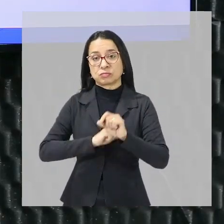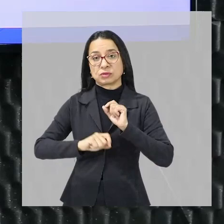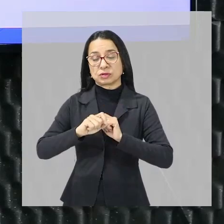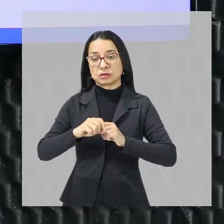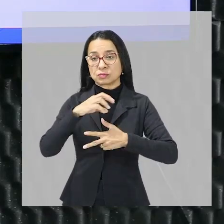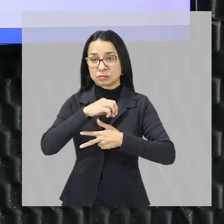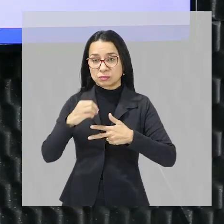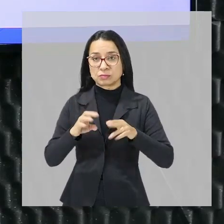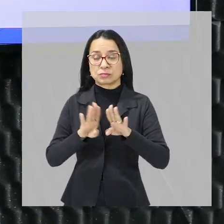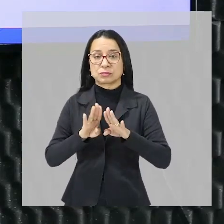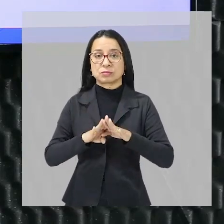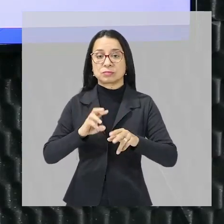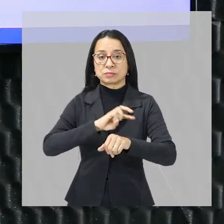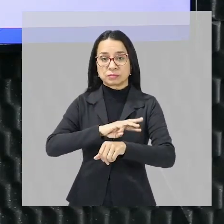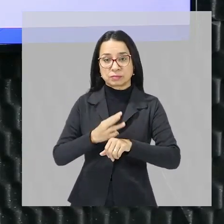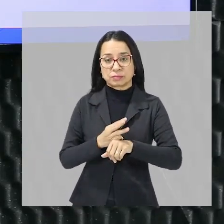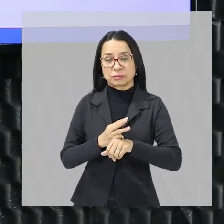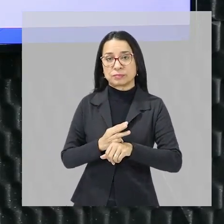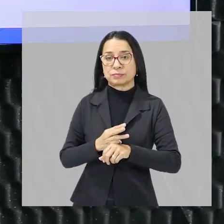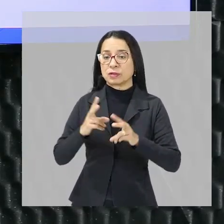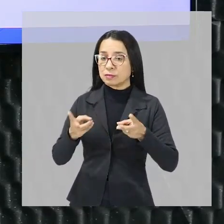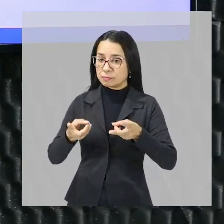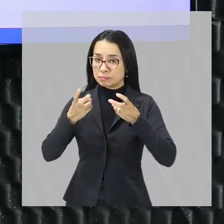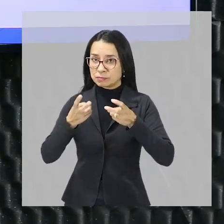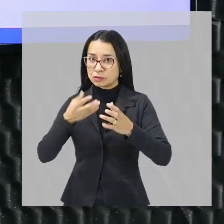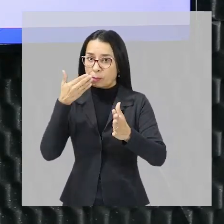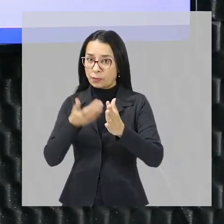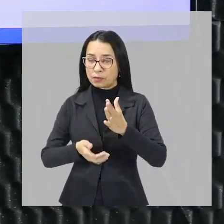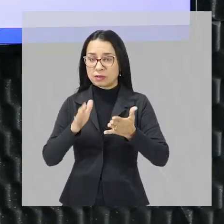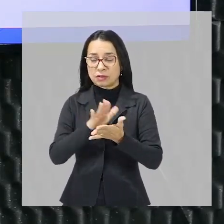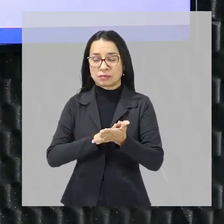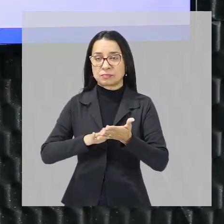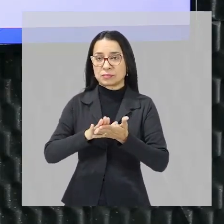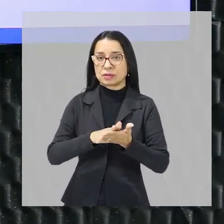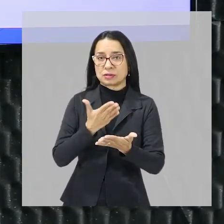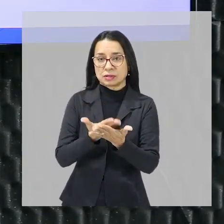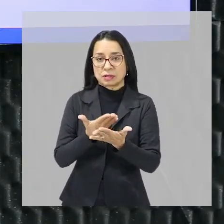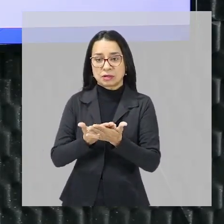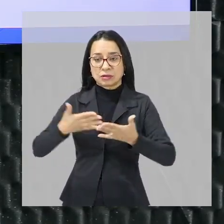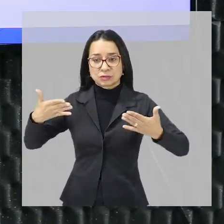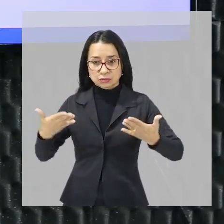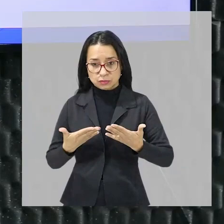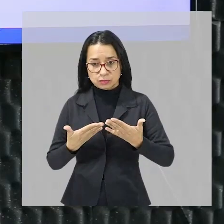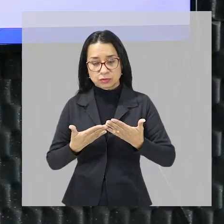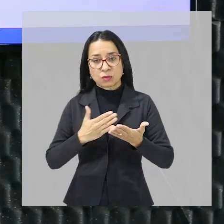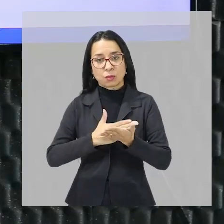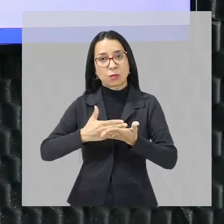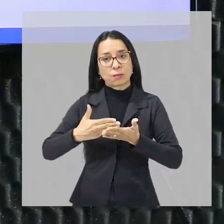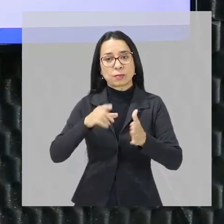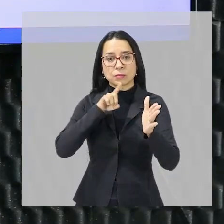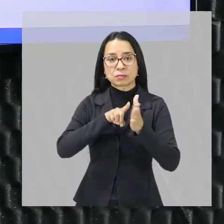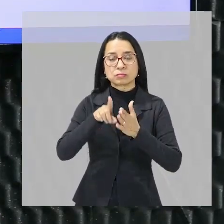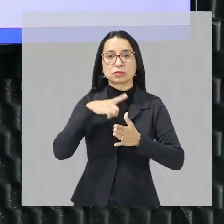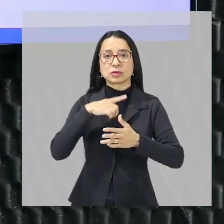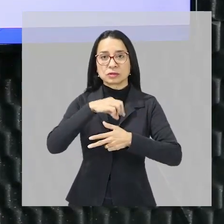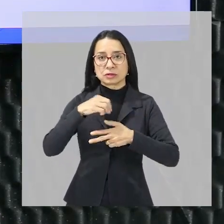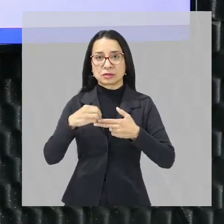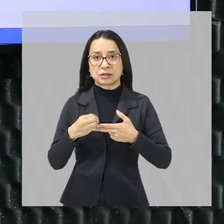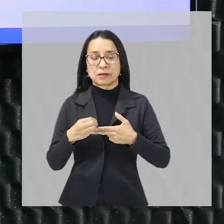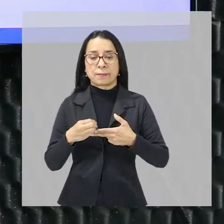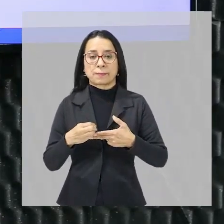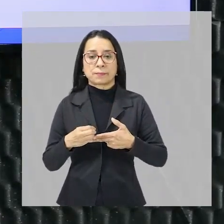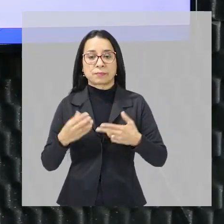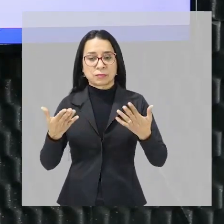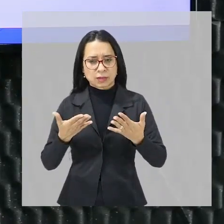fica atento, fica ligadinho para você não perder nada dessa aula de hoje. E a gente começa com uma questão que já caiu no Enem. Inclusive uma questão que